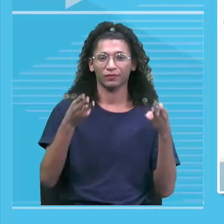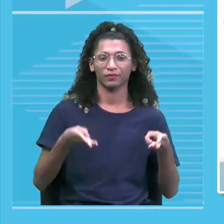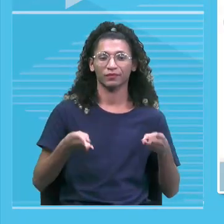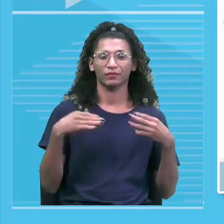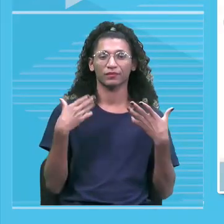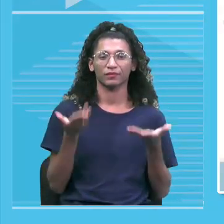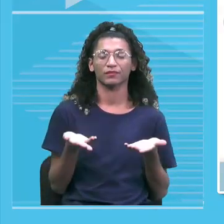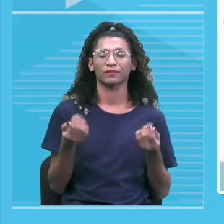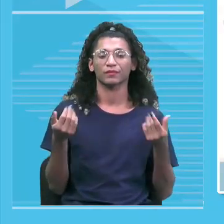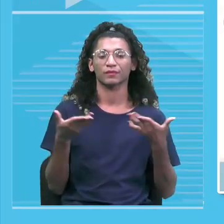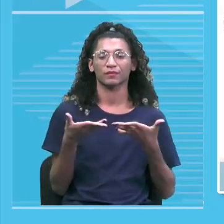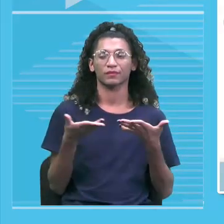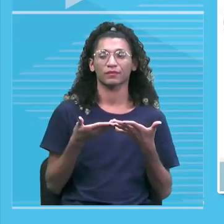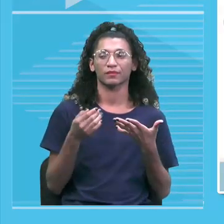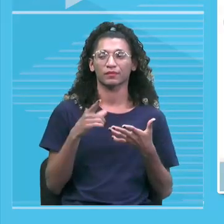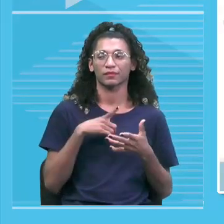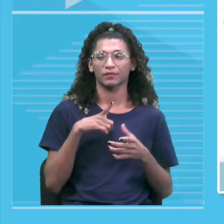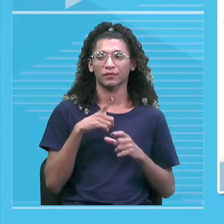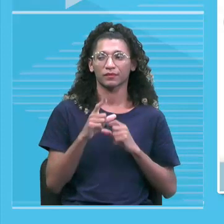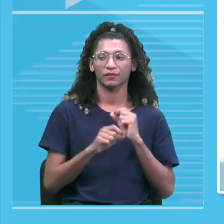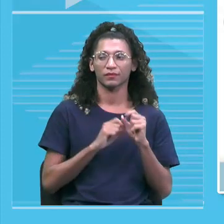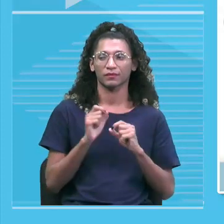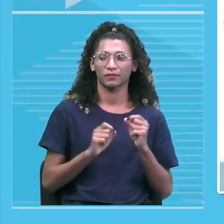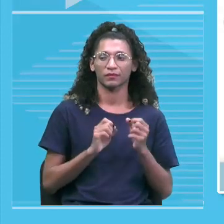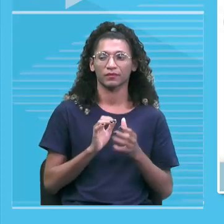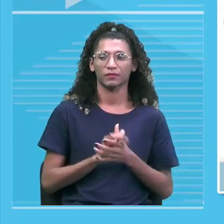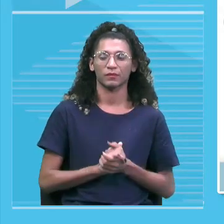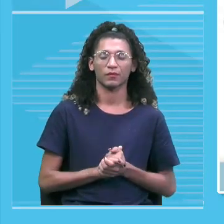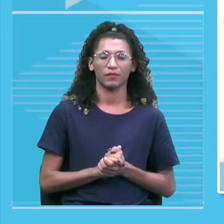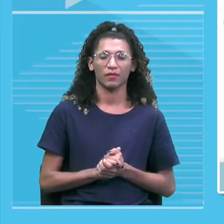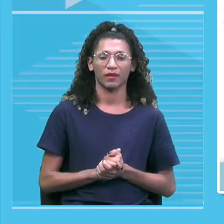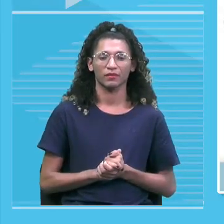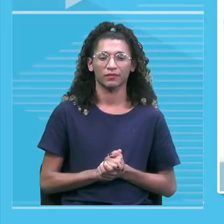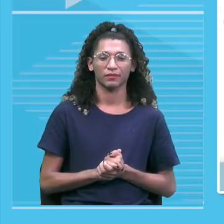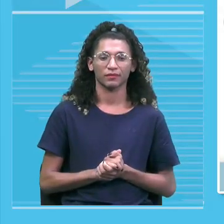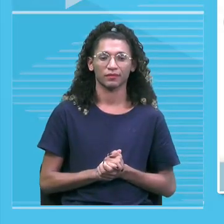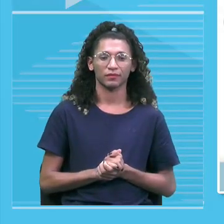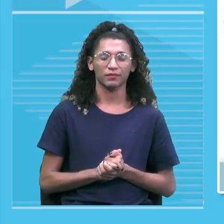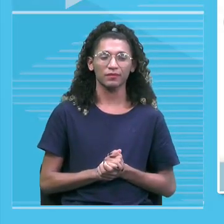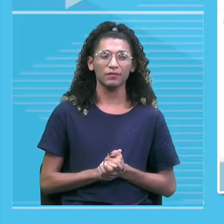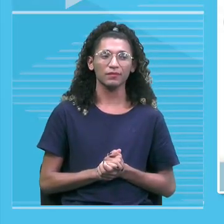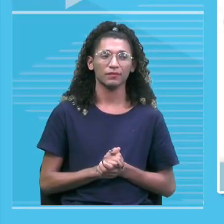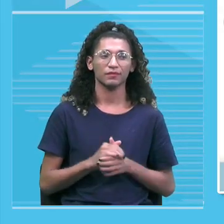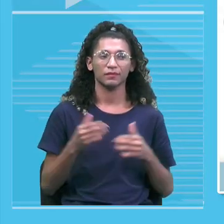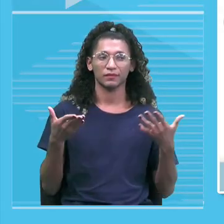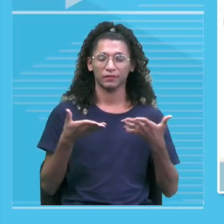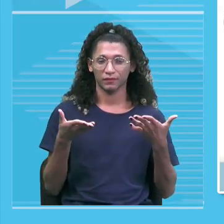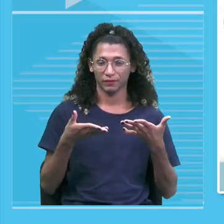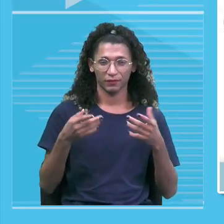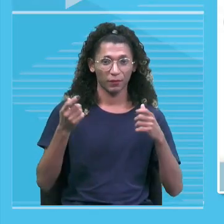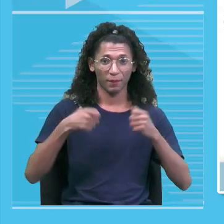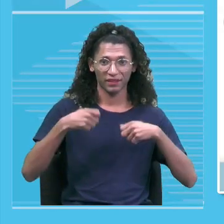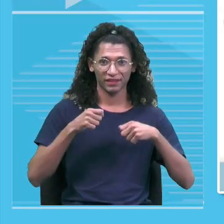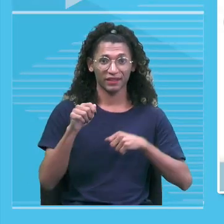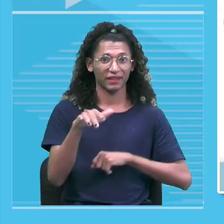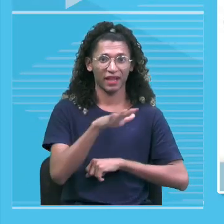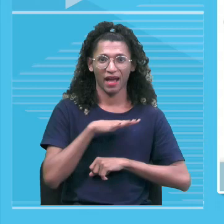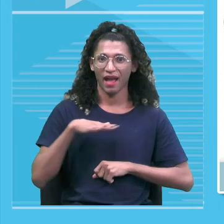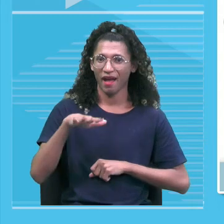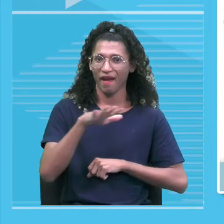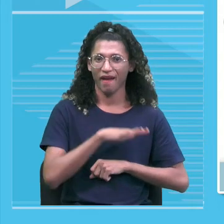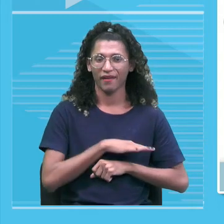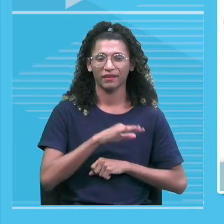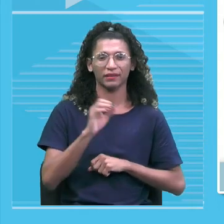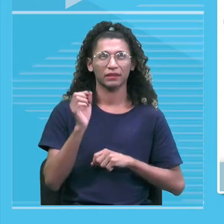agora você não tem a necessidade de meio material ela